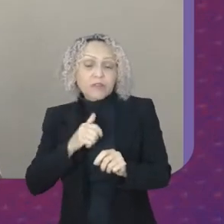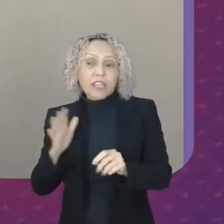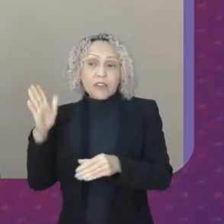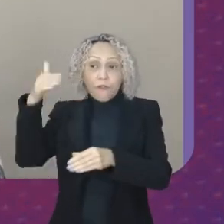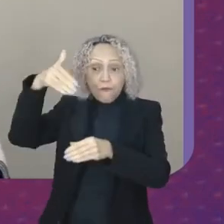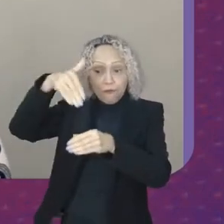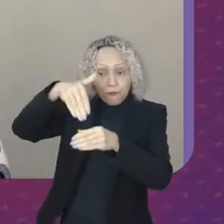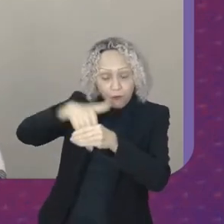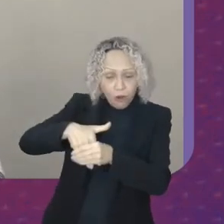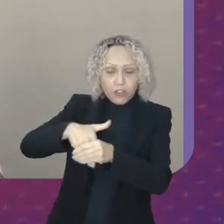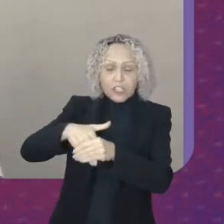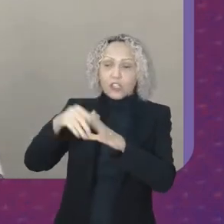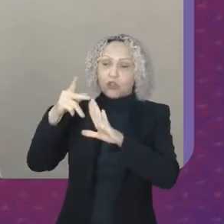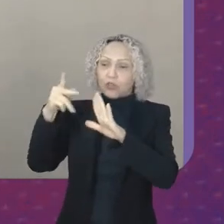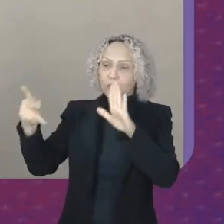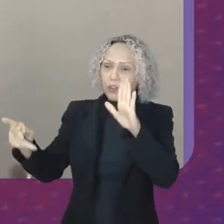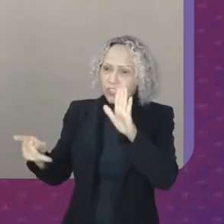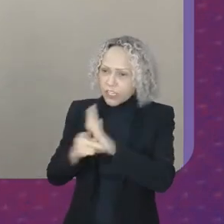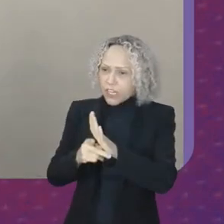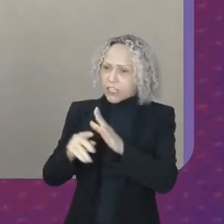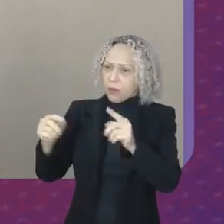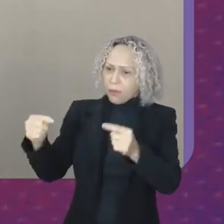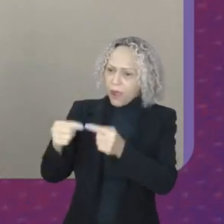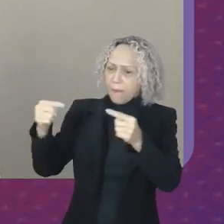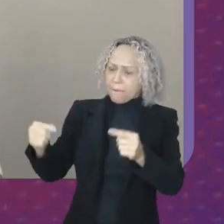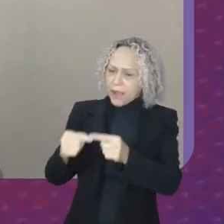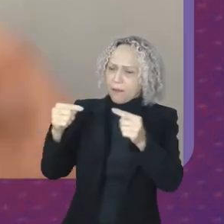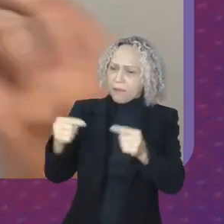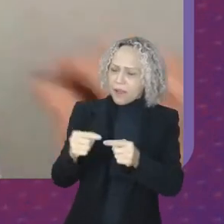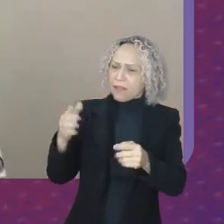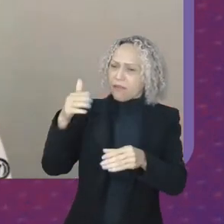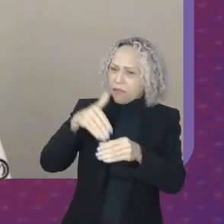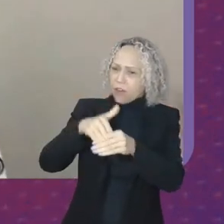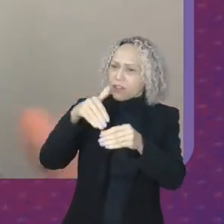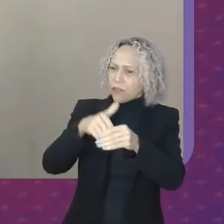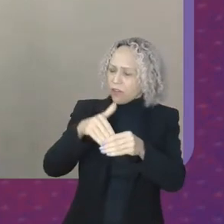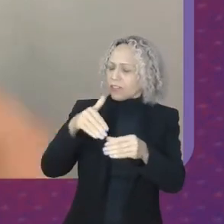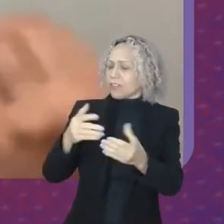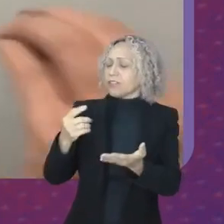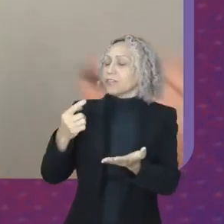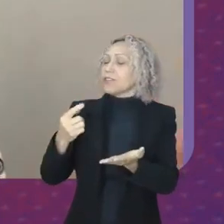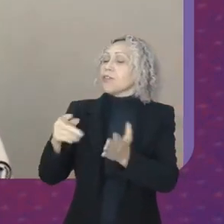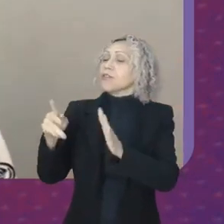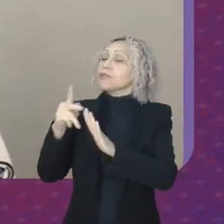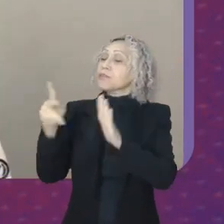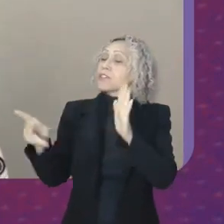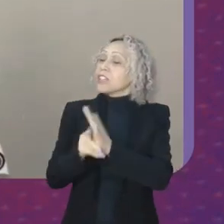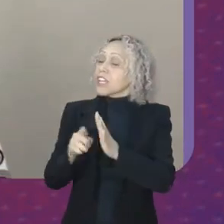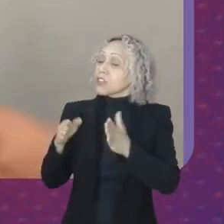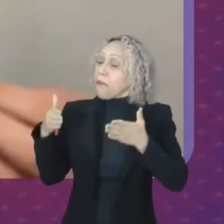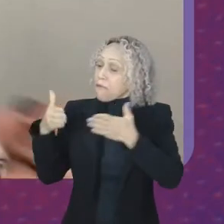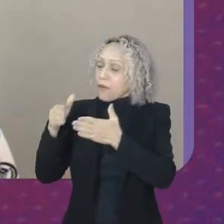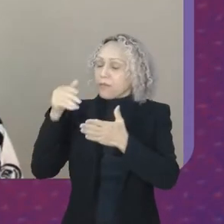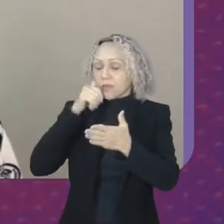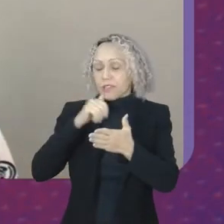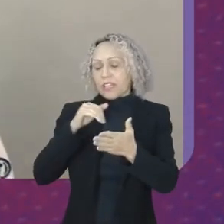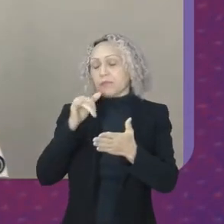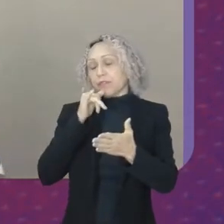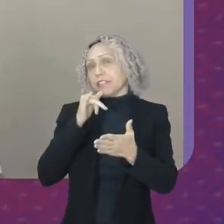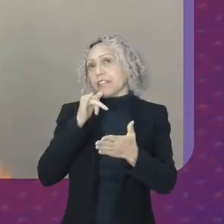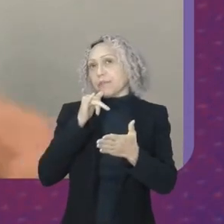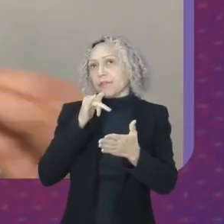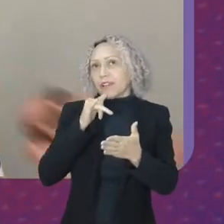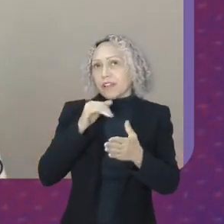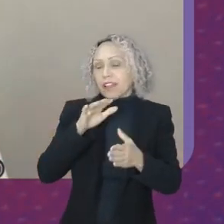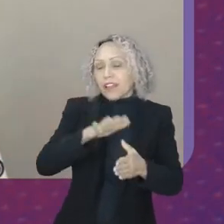importância de que nos demais ministérios, como, por exemplo, saúde, educação,